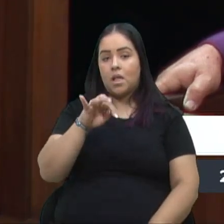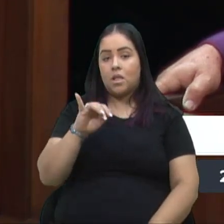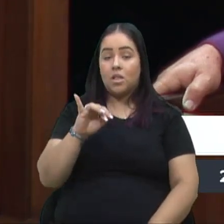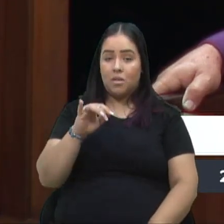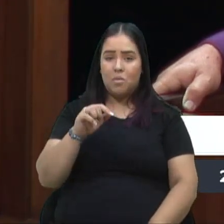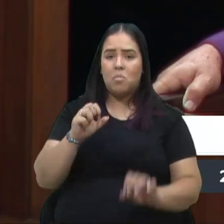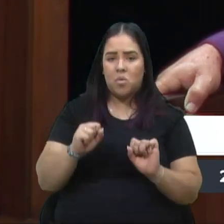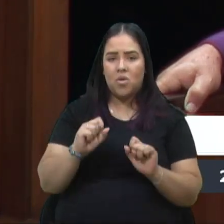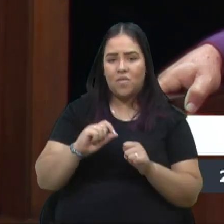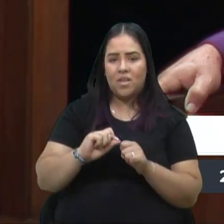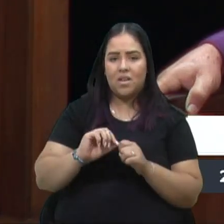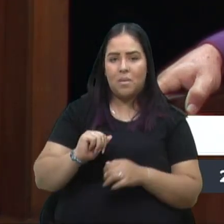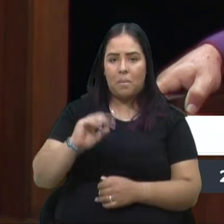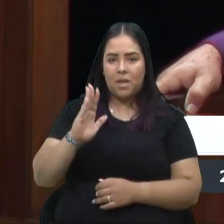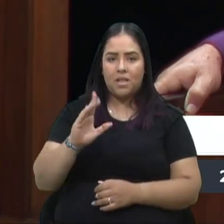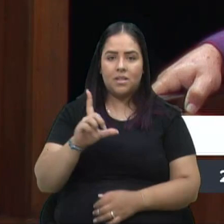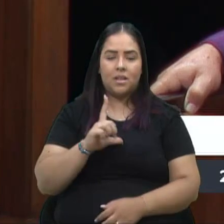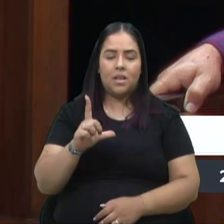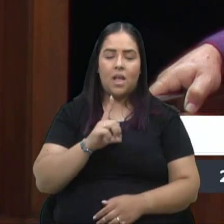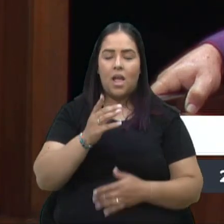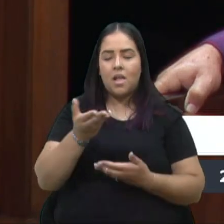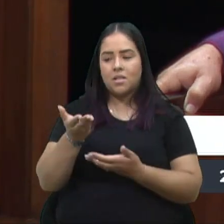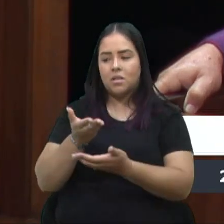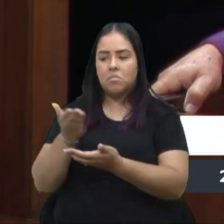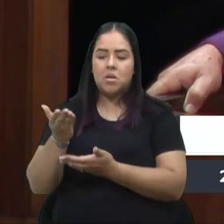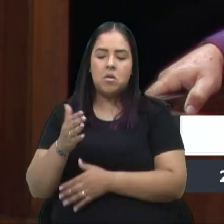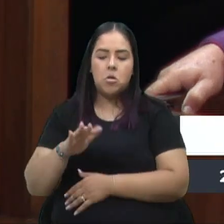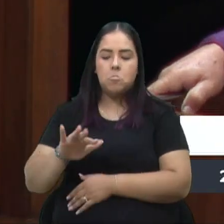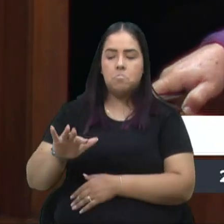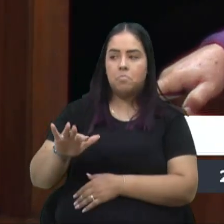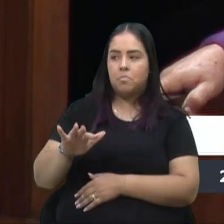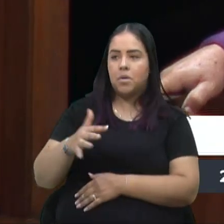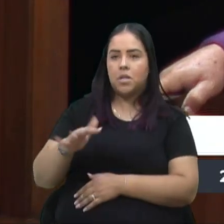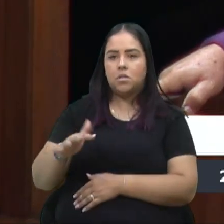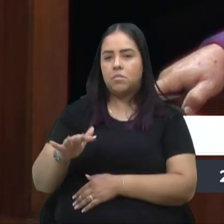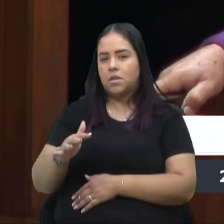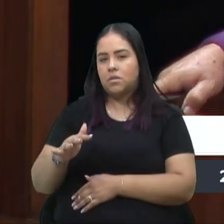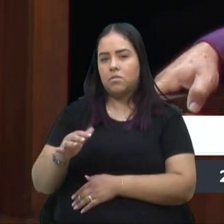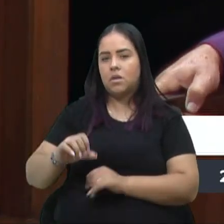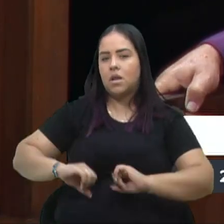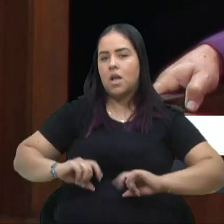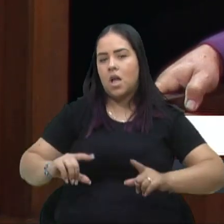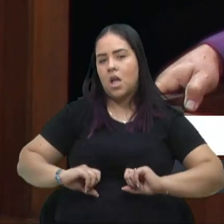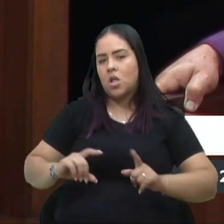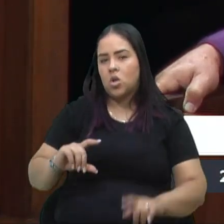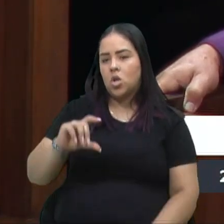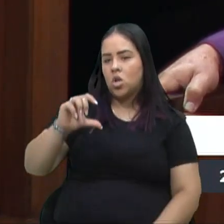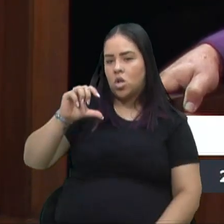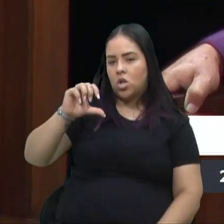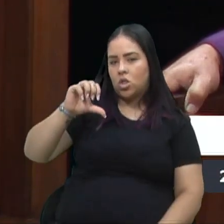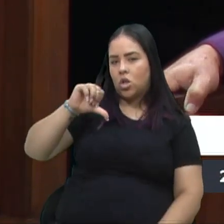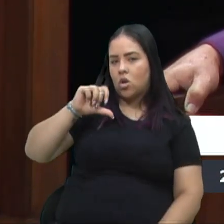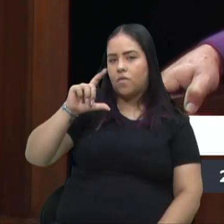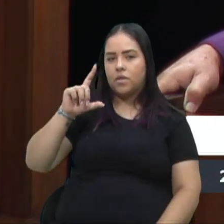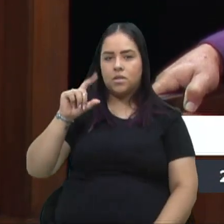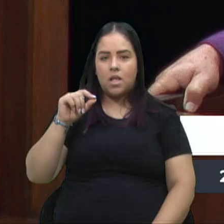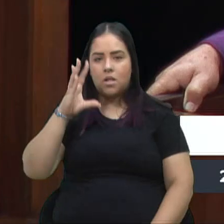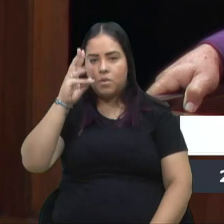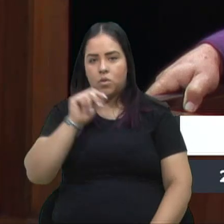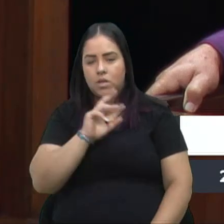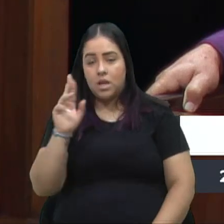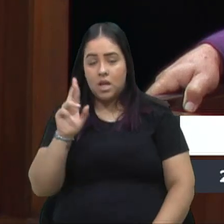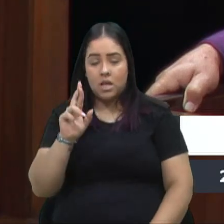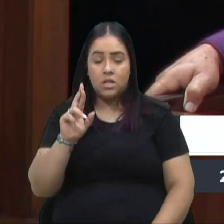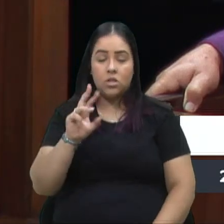Já foram atendidos em torno de fogastro já 9 10 milhões de reais de 90